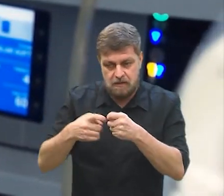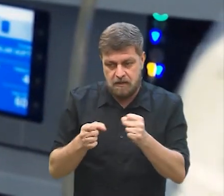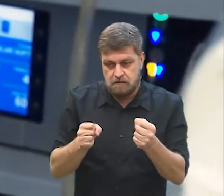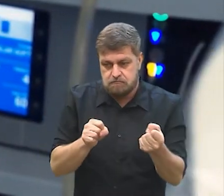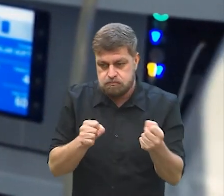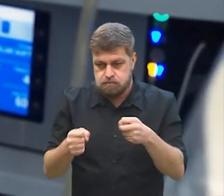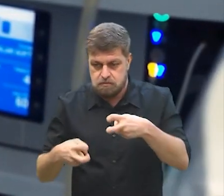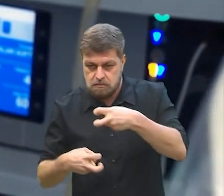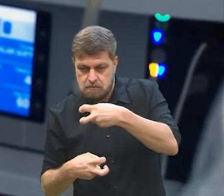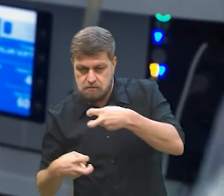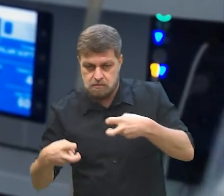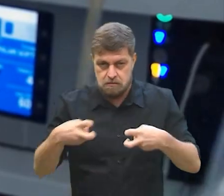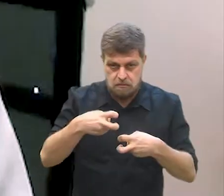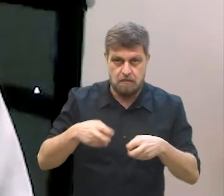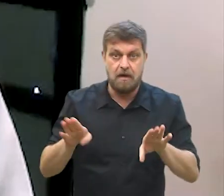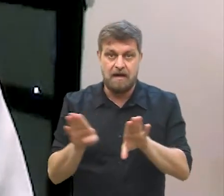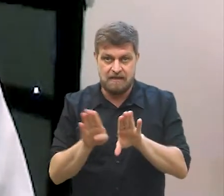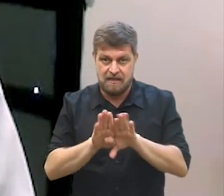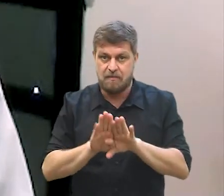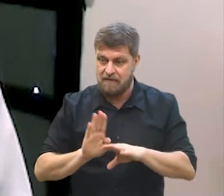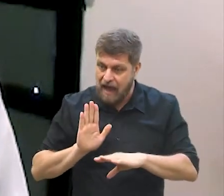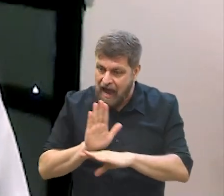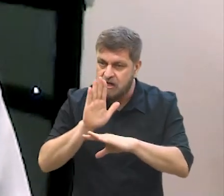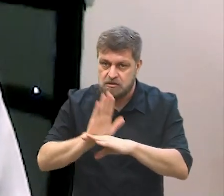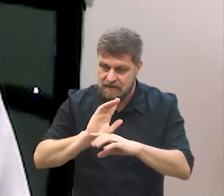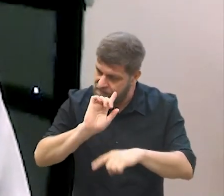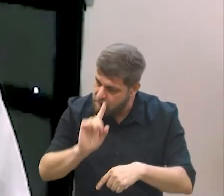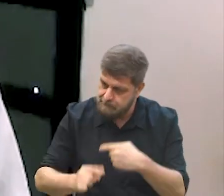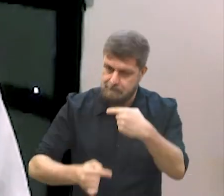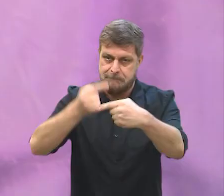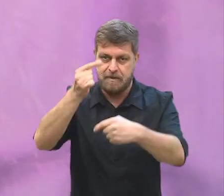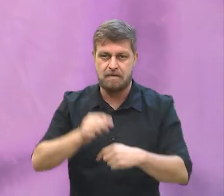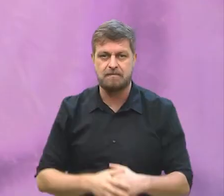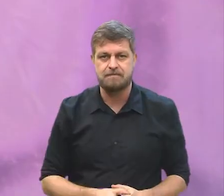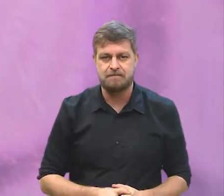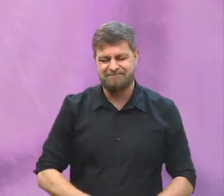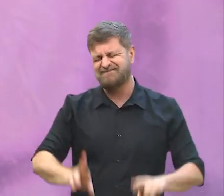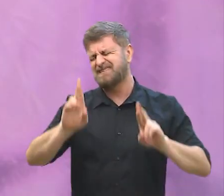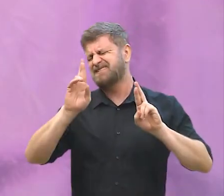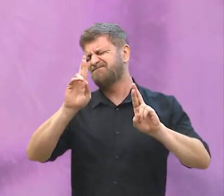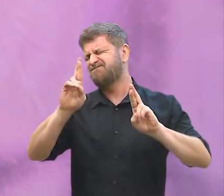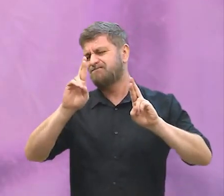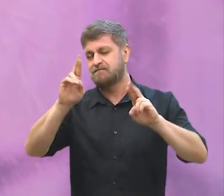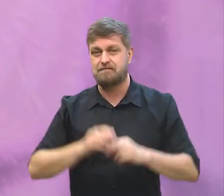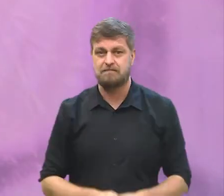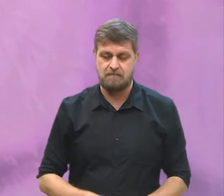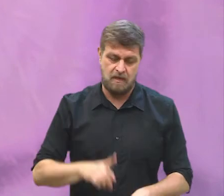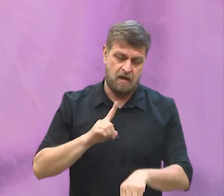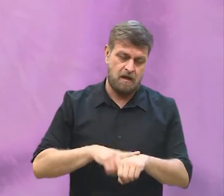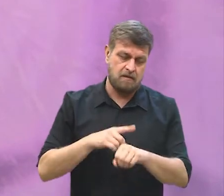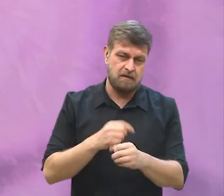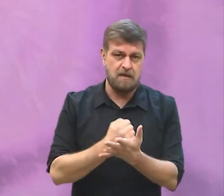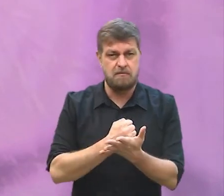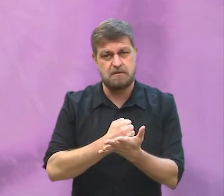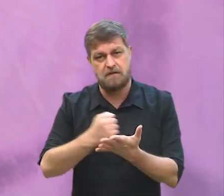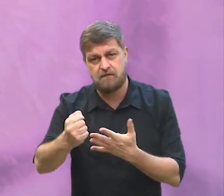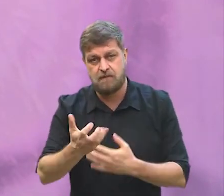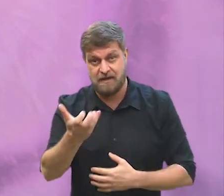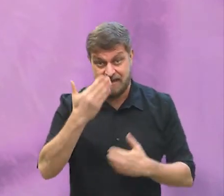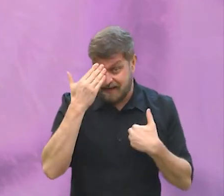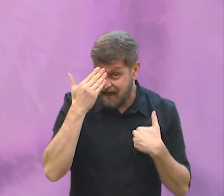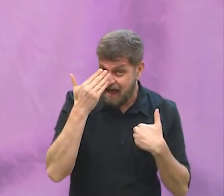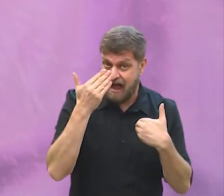remédio. Ô, doutora, voltando a falar mais um pouquinho sobre a tecnologia, a senhora ainda vê um avanço maior aí para o futuro?